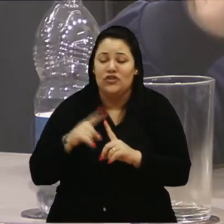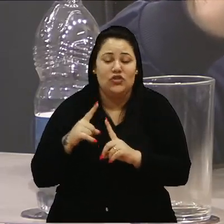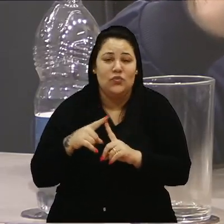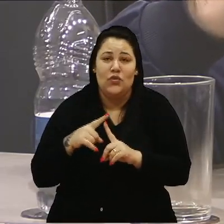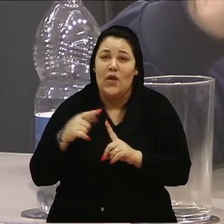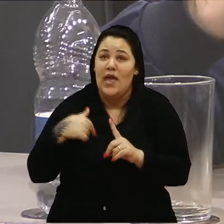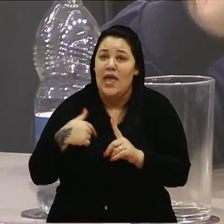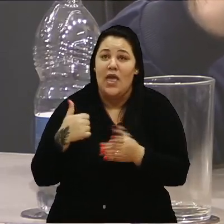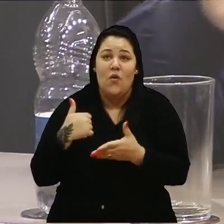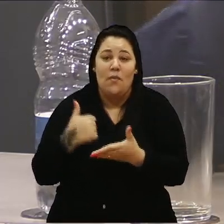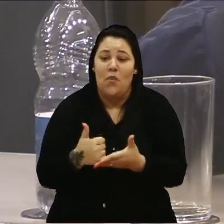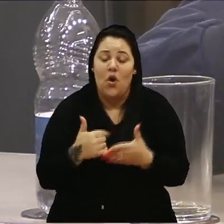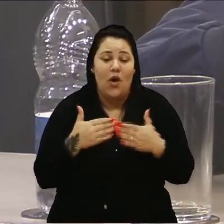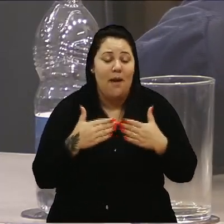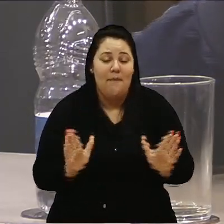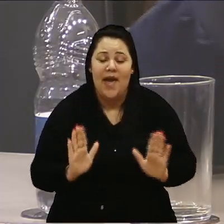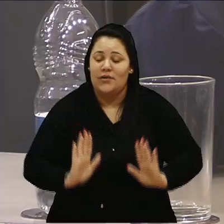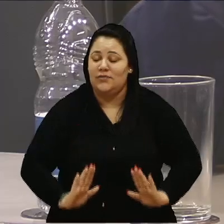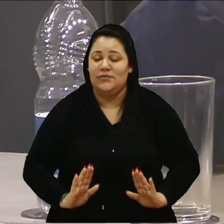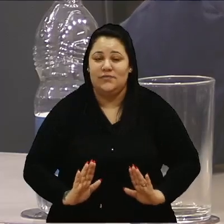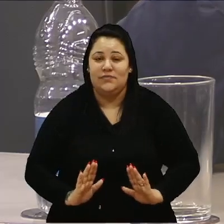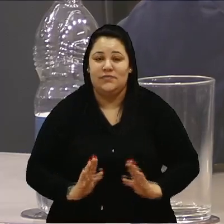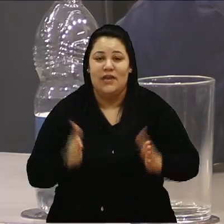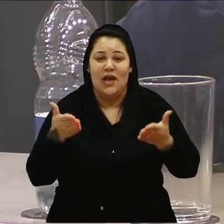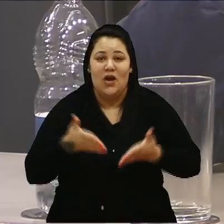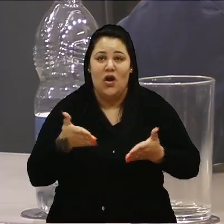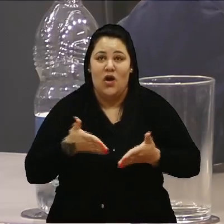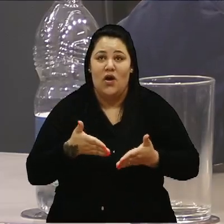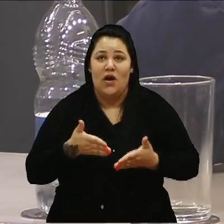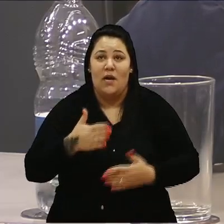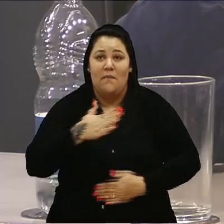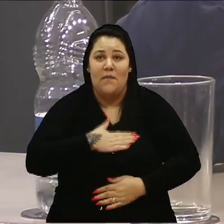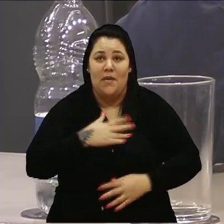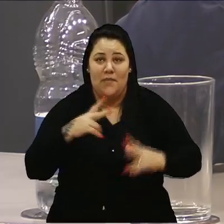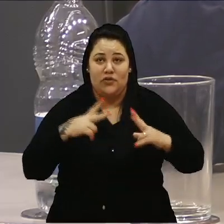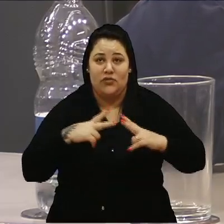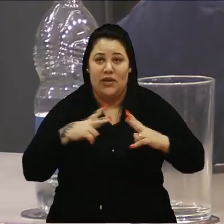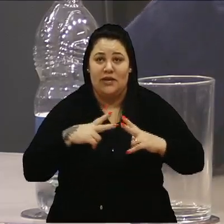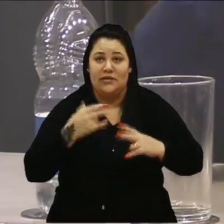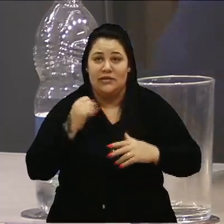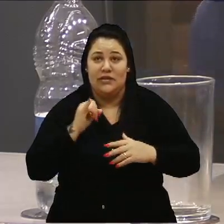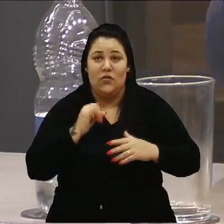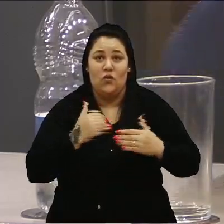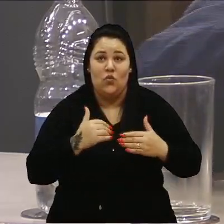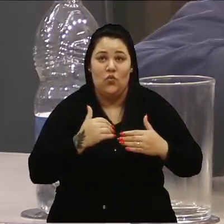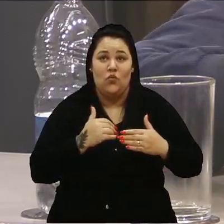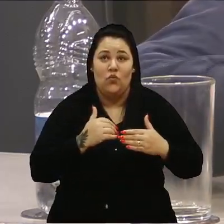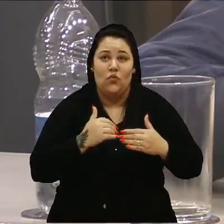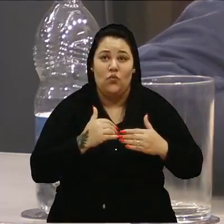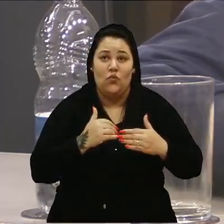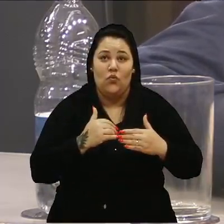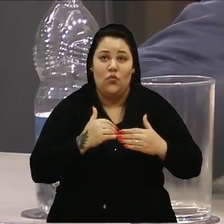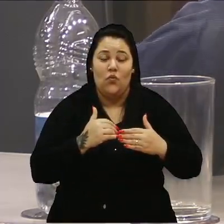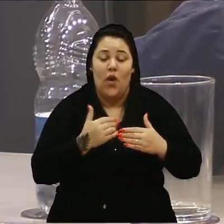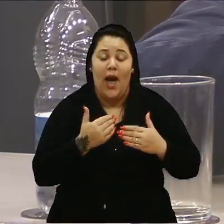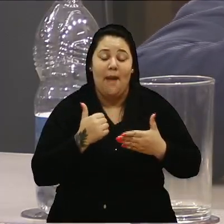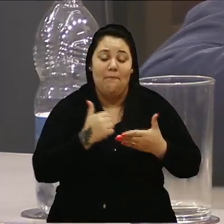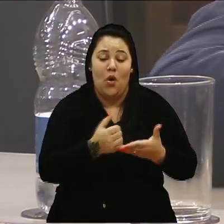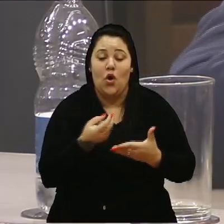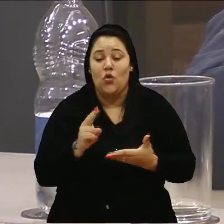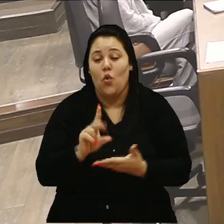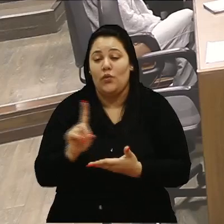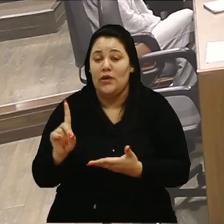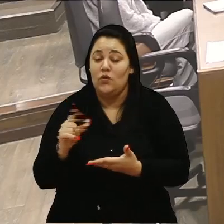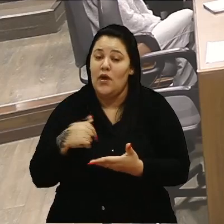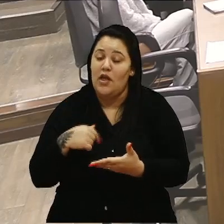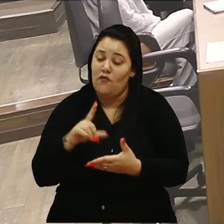ser favorável ao debate. Agora, minha particularidade, se eu for a favor ou contra, eu decido a partir do debate proposto.